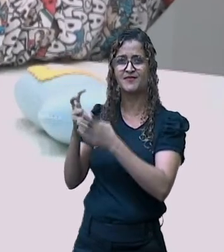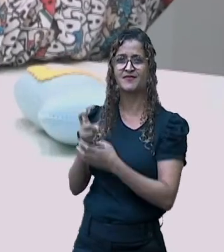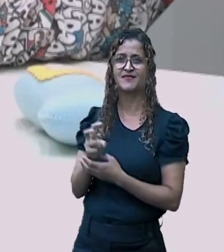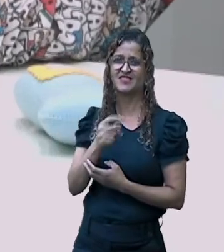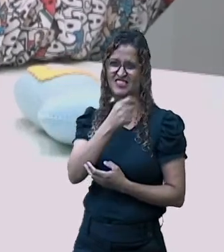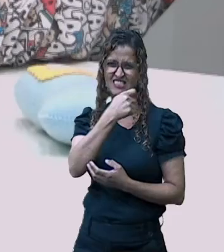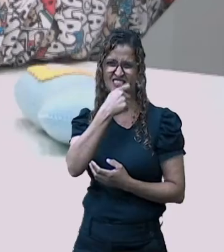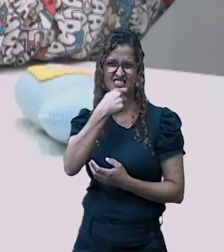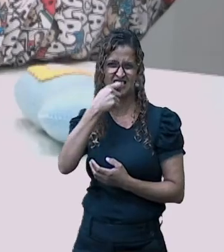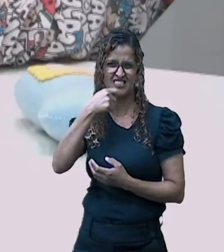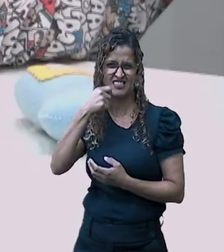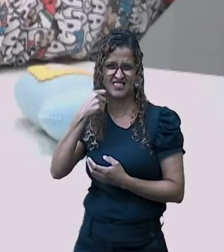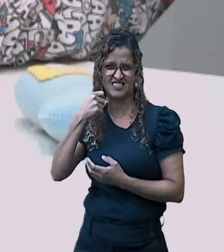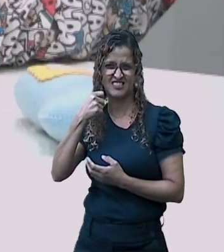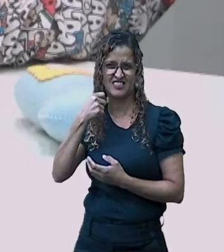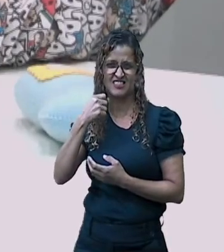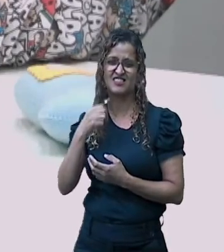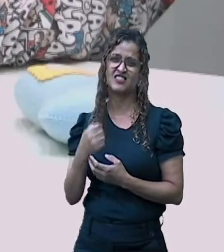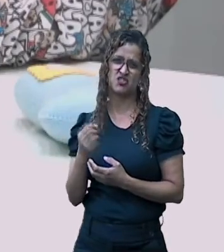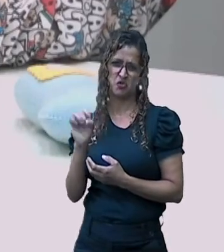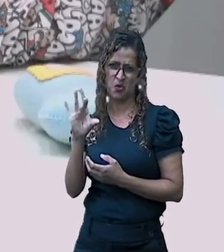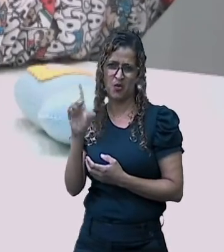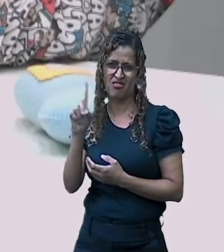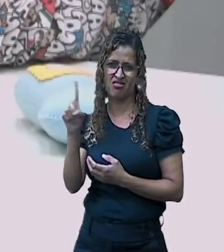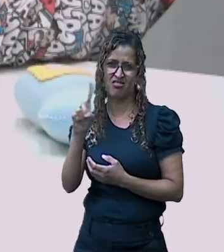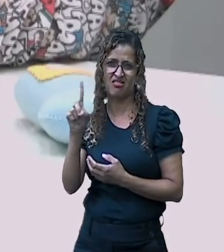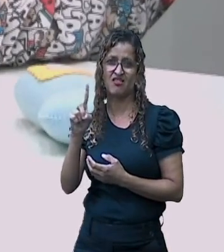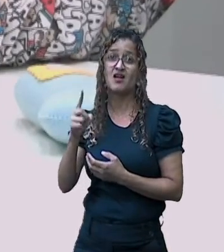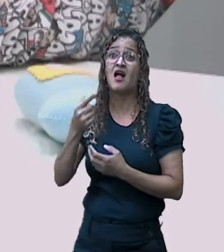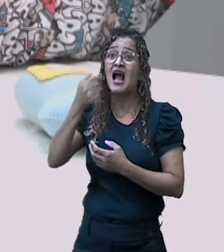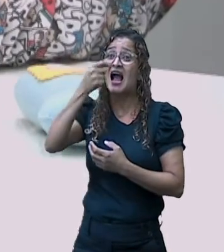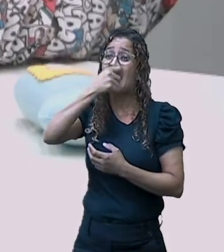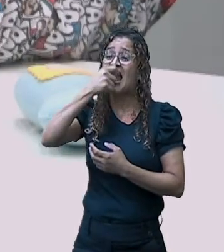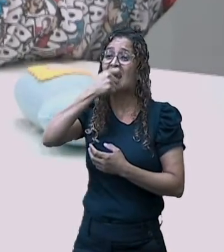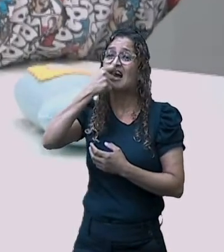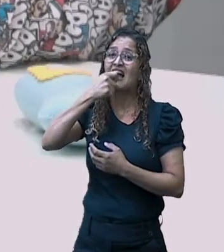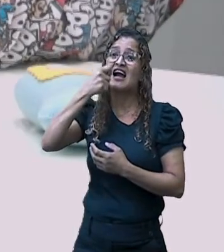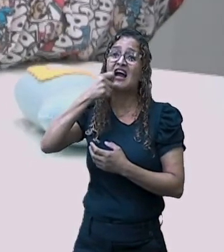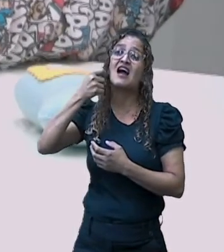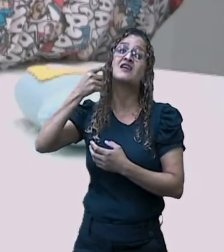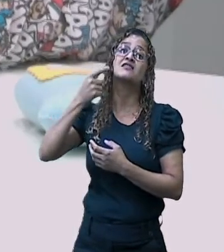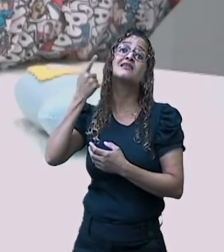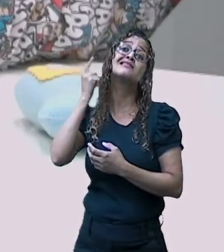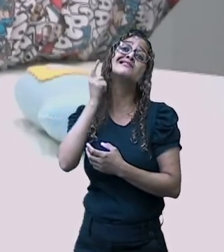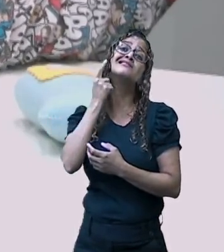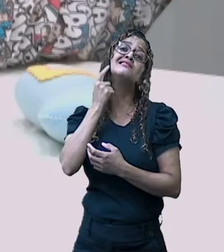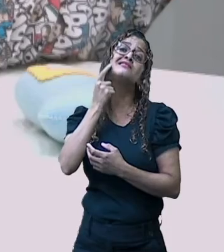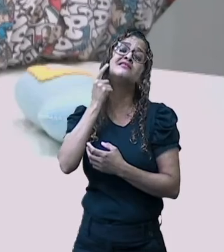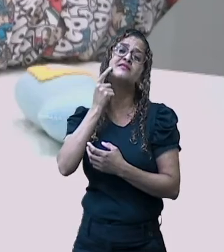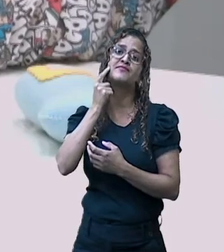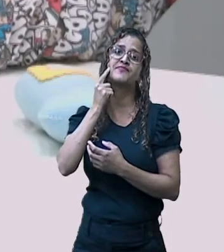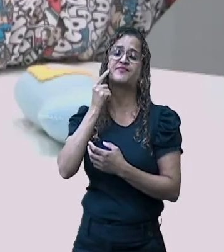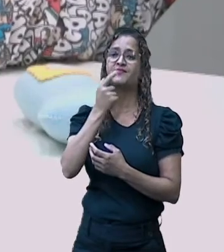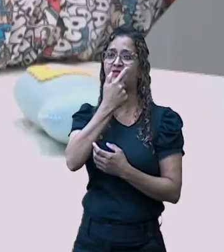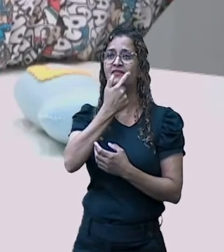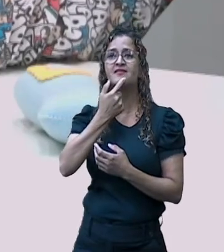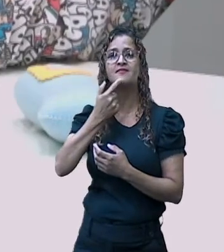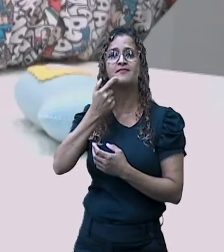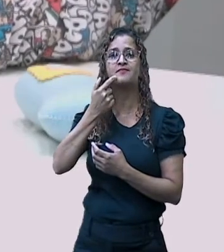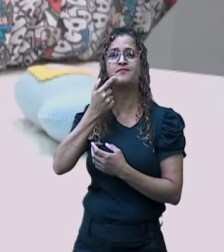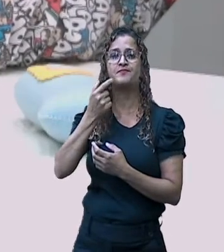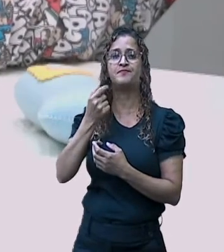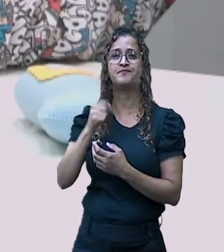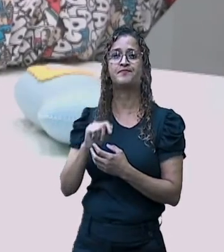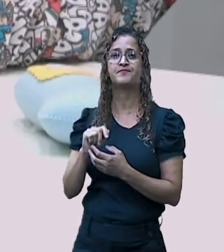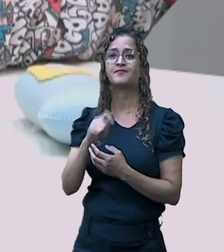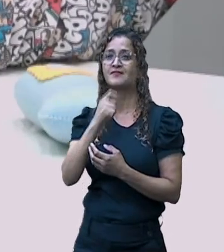só na frente. A gente escova na frente, escova por dentro, escova lá atrás. Nos dentinhos da frente, a gente